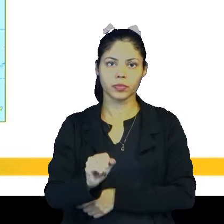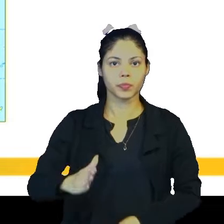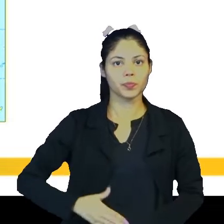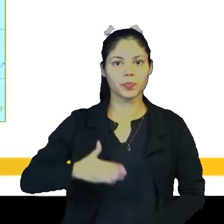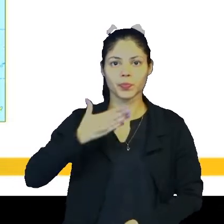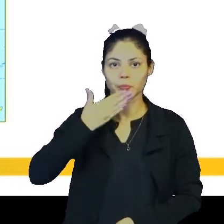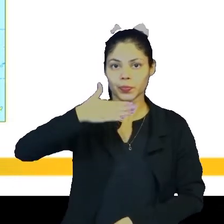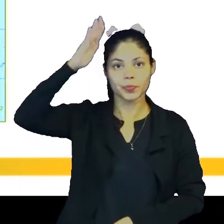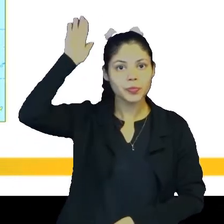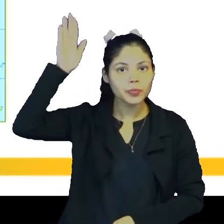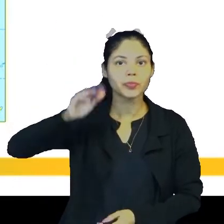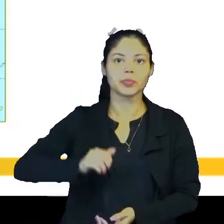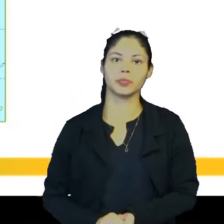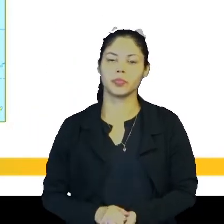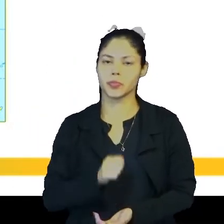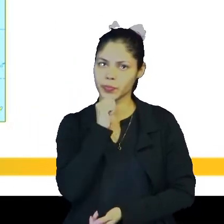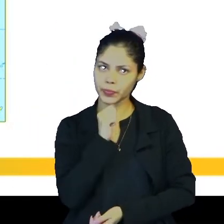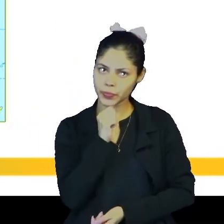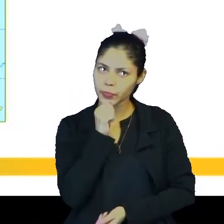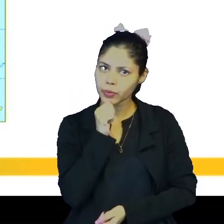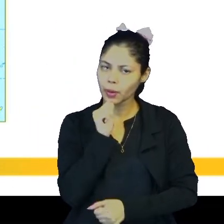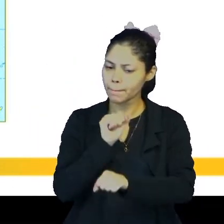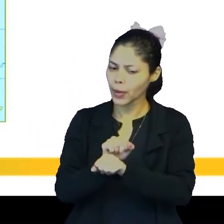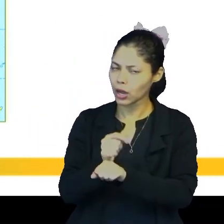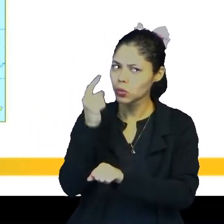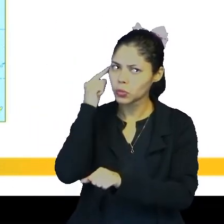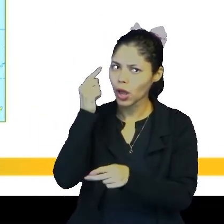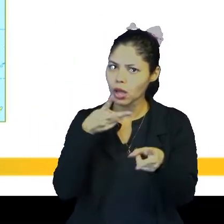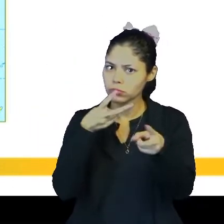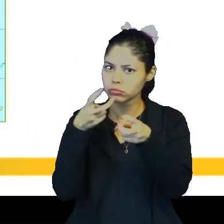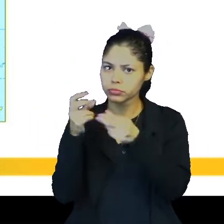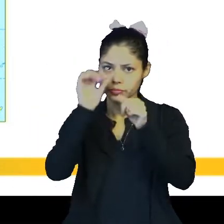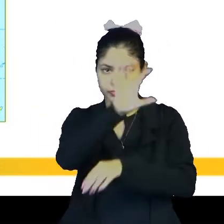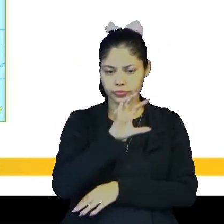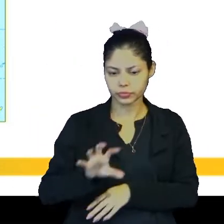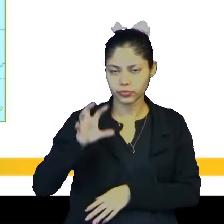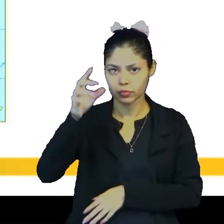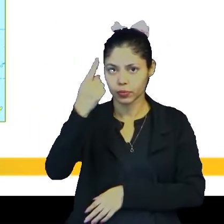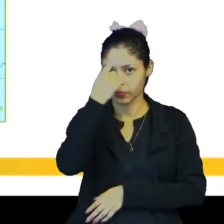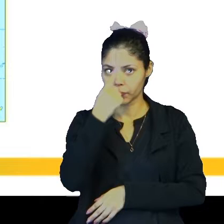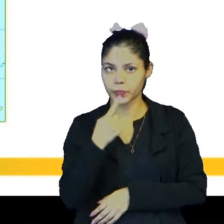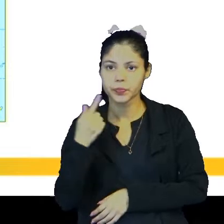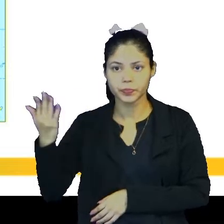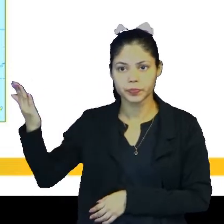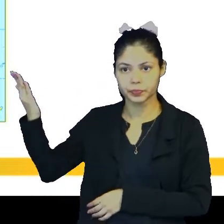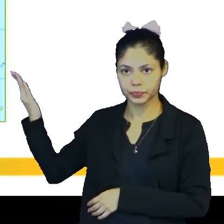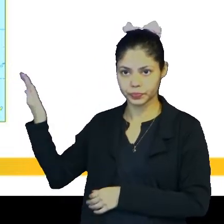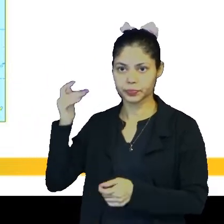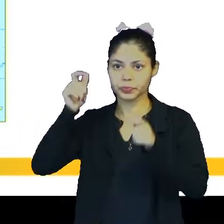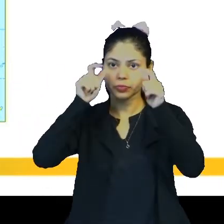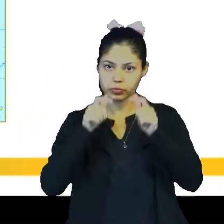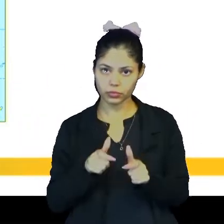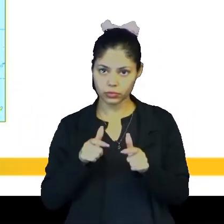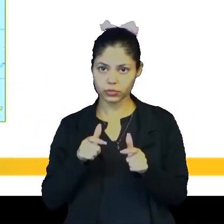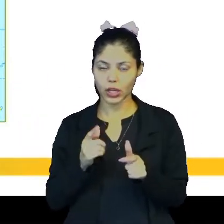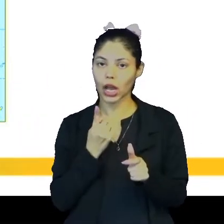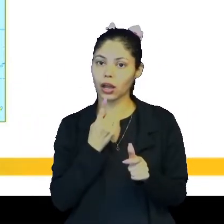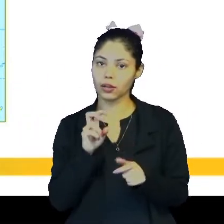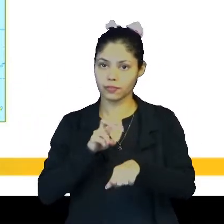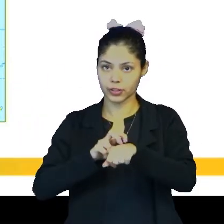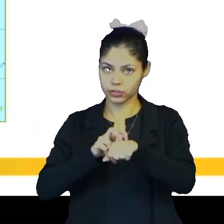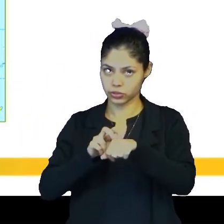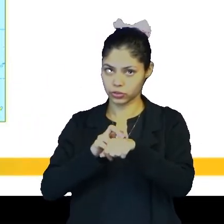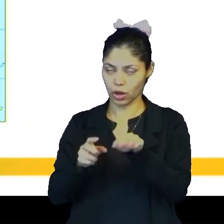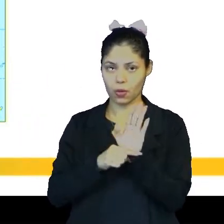Arábica. Então, eu peço agora que vocês parem um momento para observar o mapa que está na tela, onde a setinha